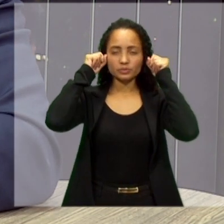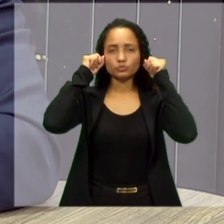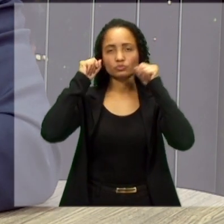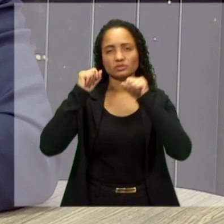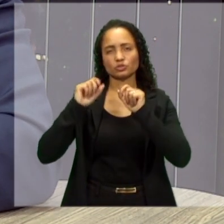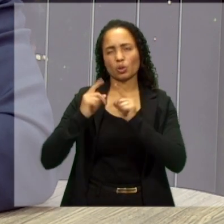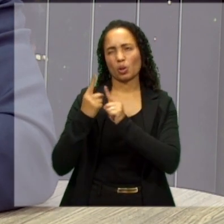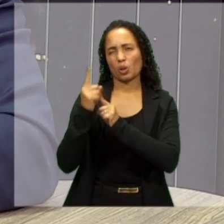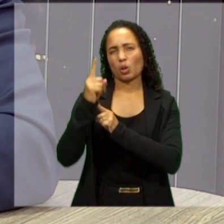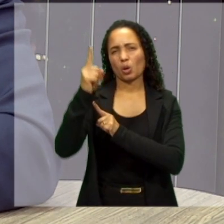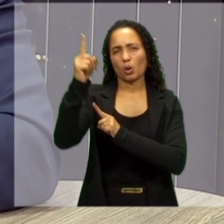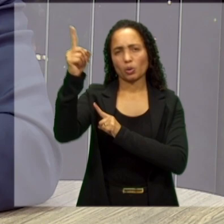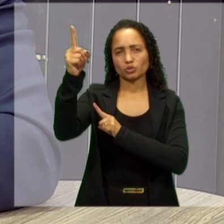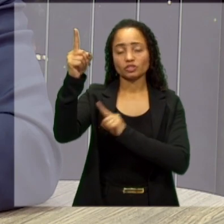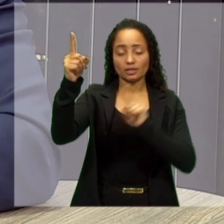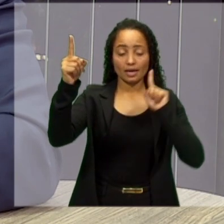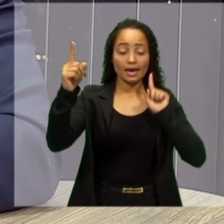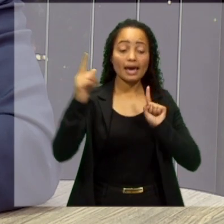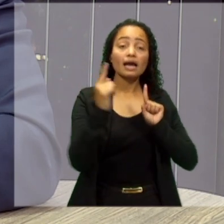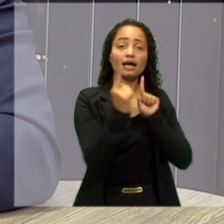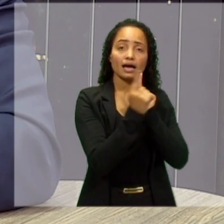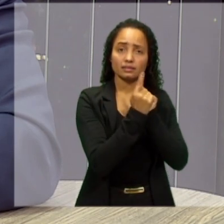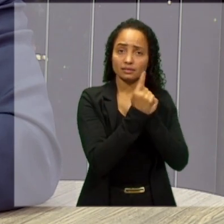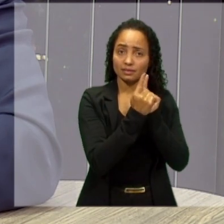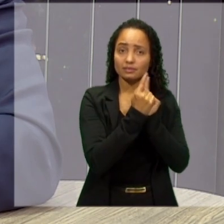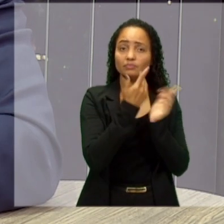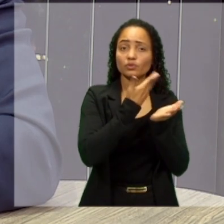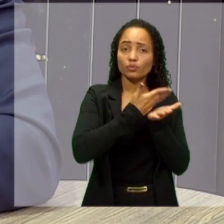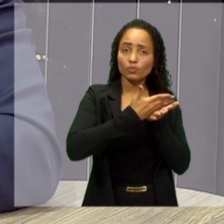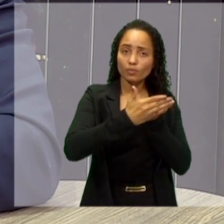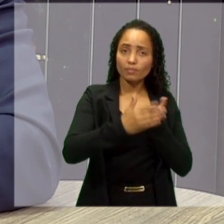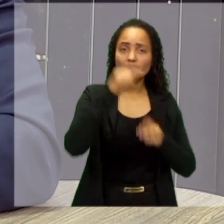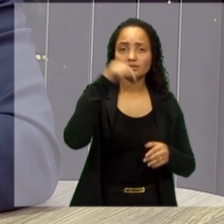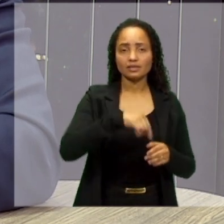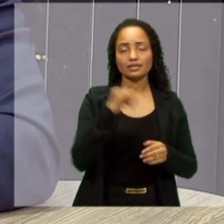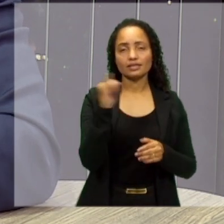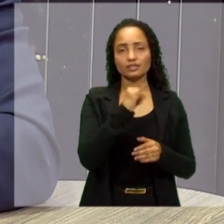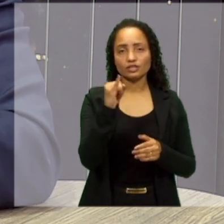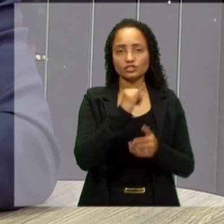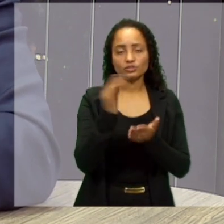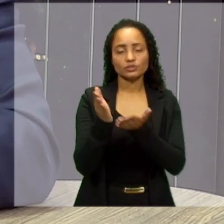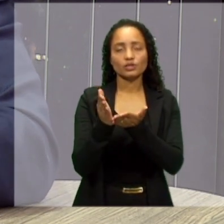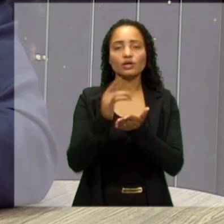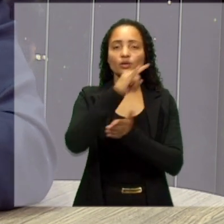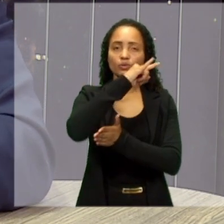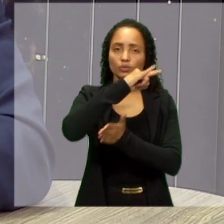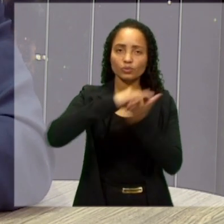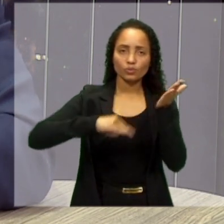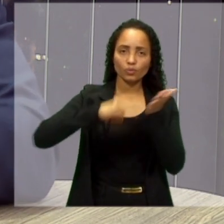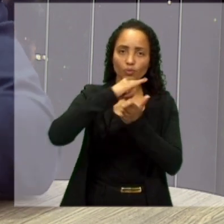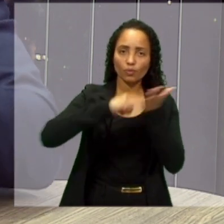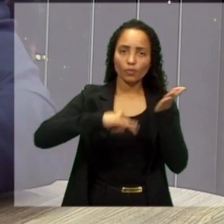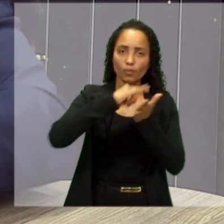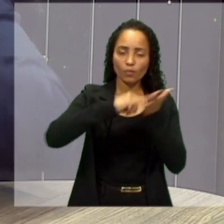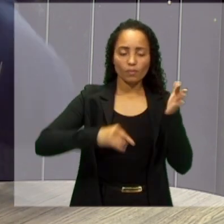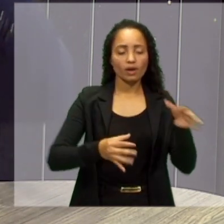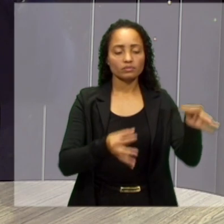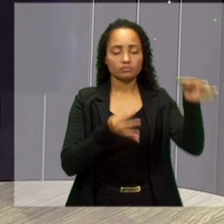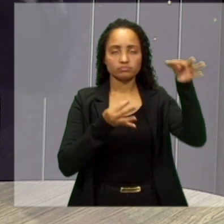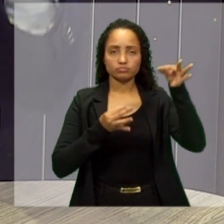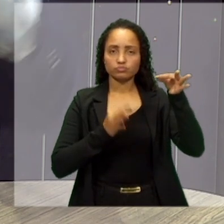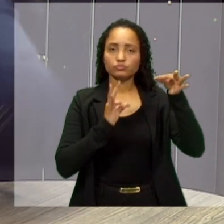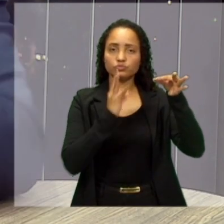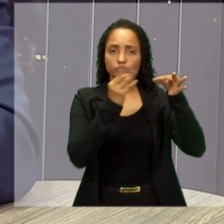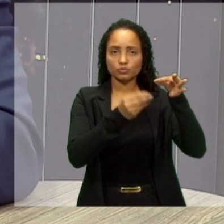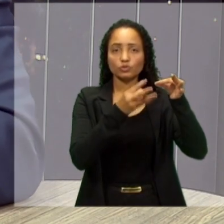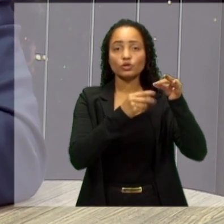atendida por Itajaí, é feito o atendimento inicial, colhidos os documentos, inclusive, se for o caso, elaborado a peça, e a gente remete para o